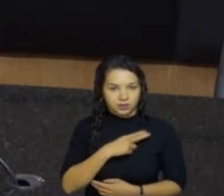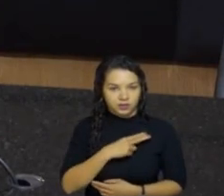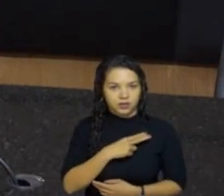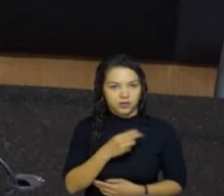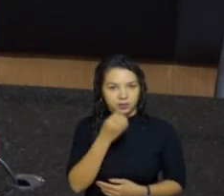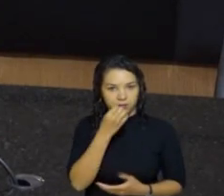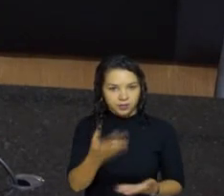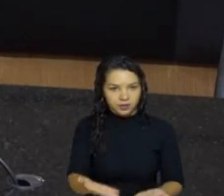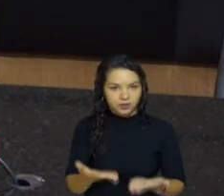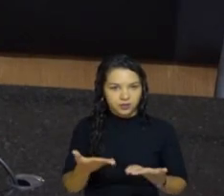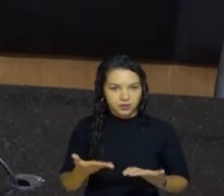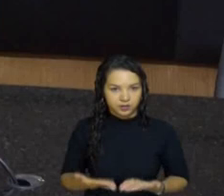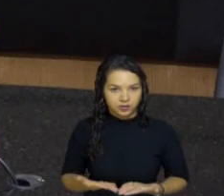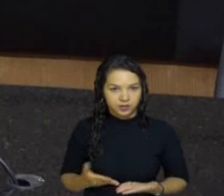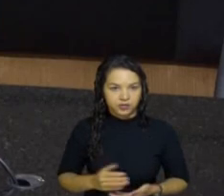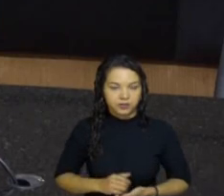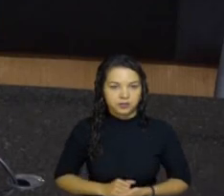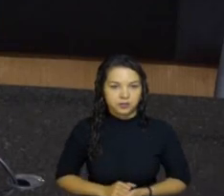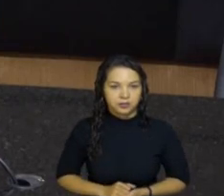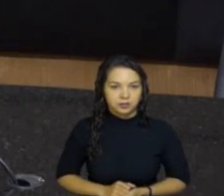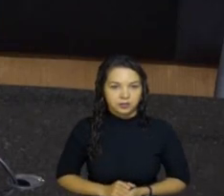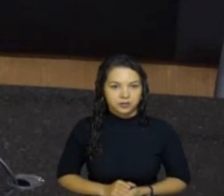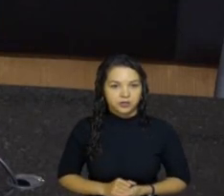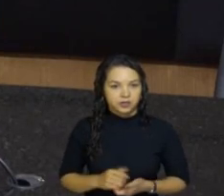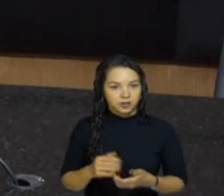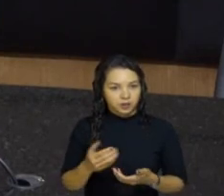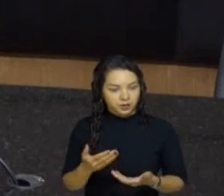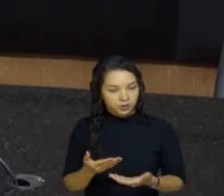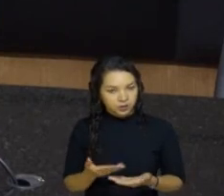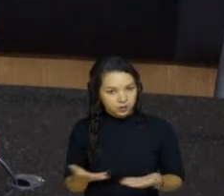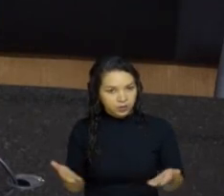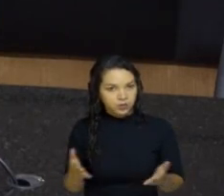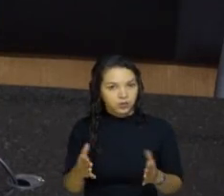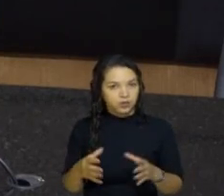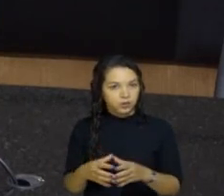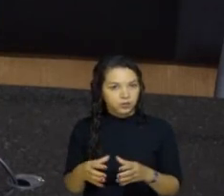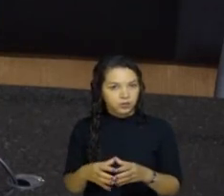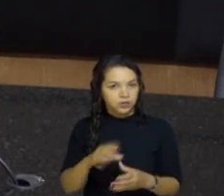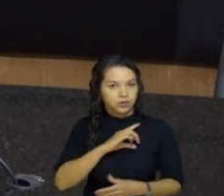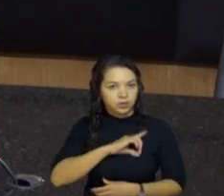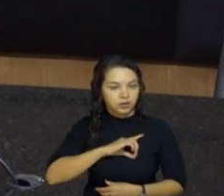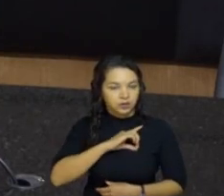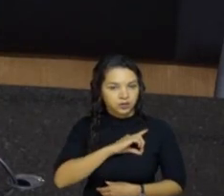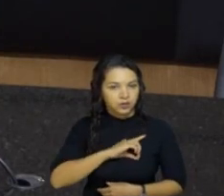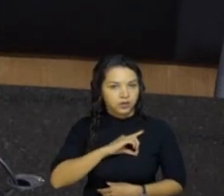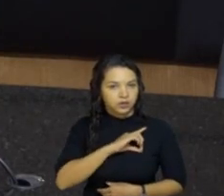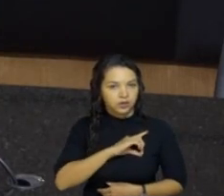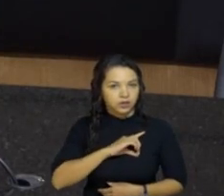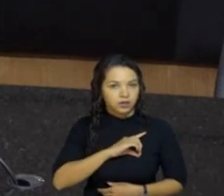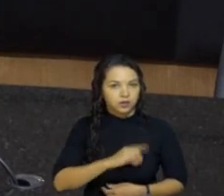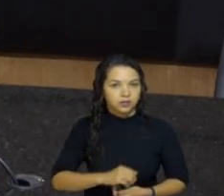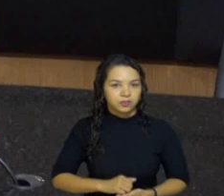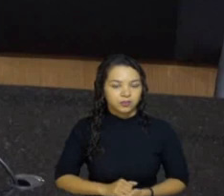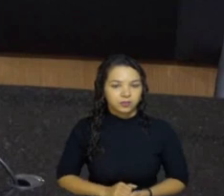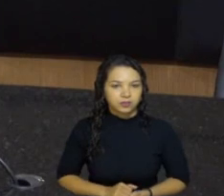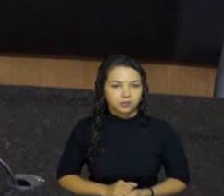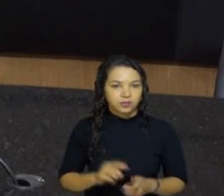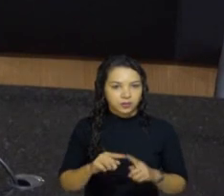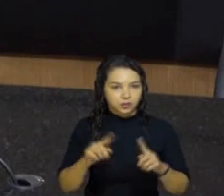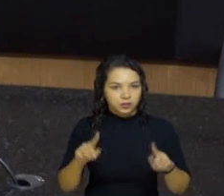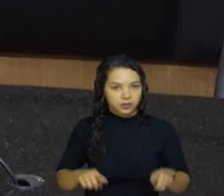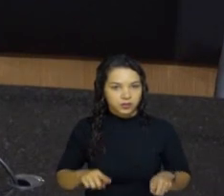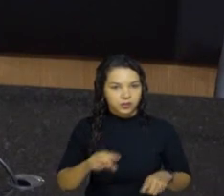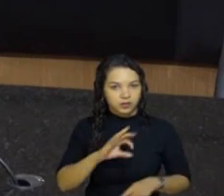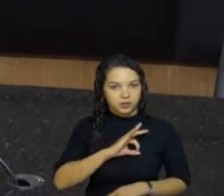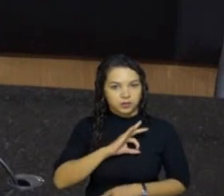muito bem-vindo nessa casa e a todos os delegados e demais funcionários da Polícia